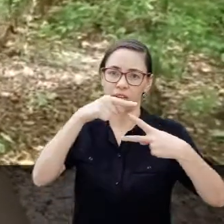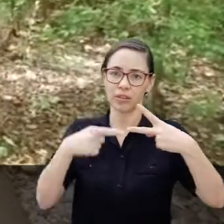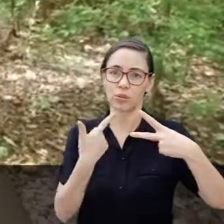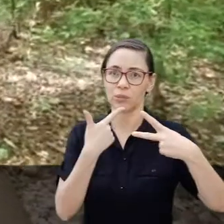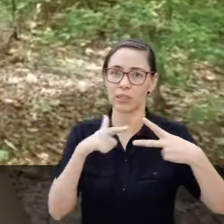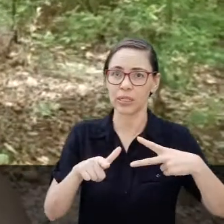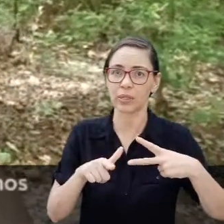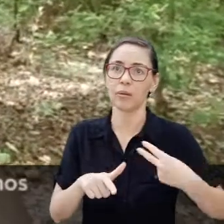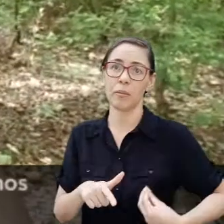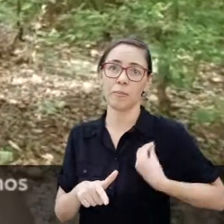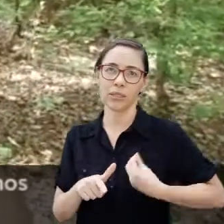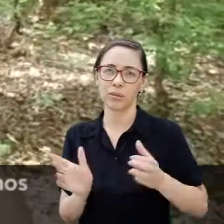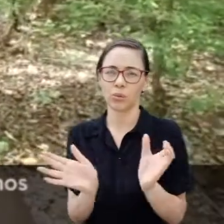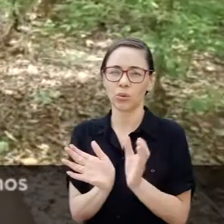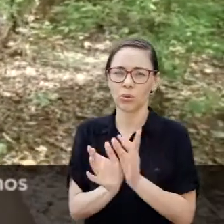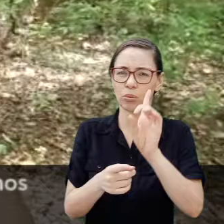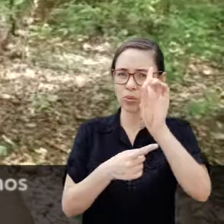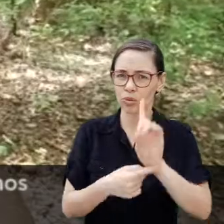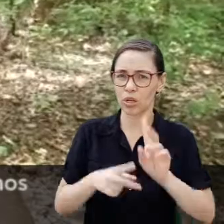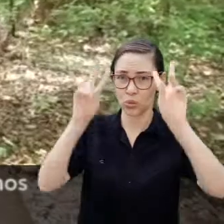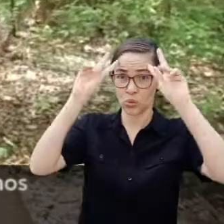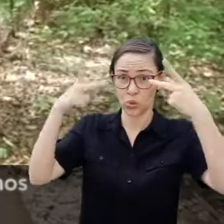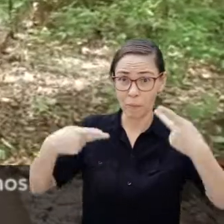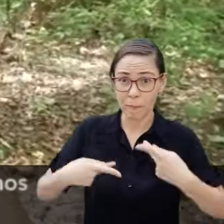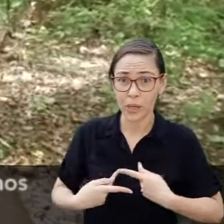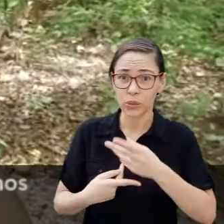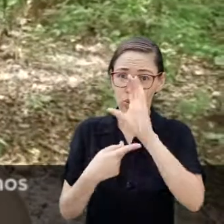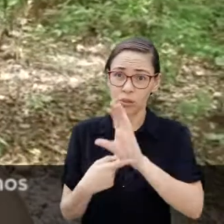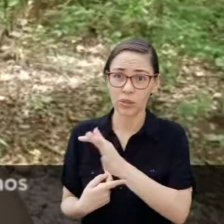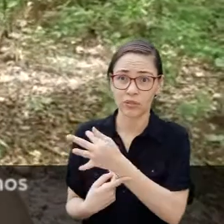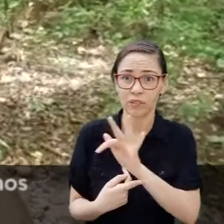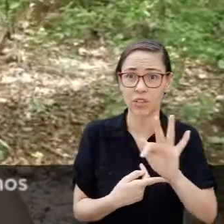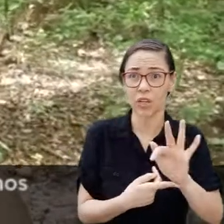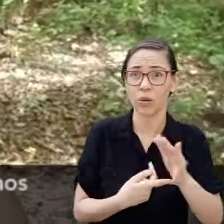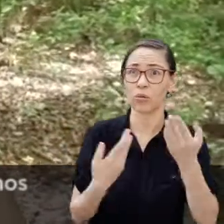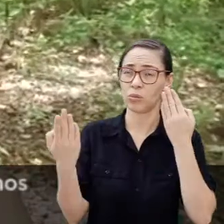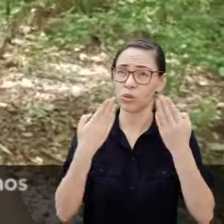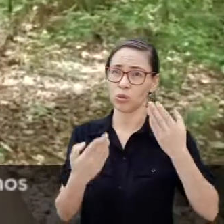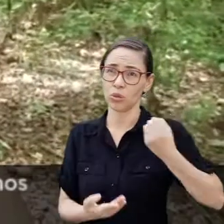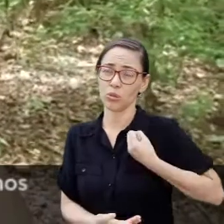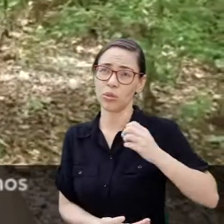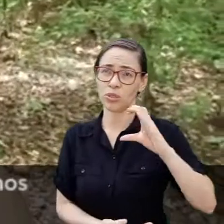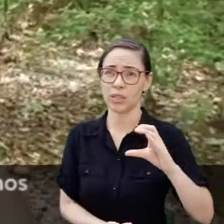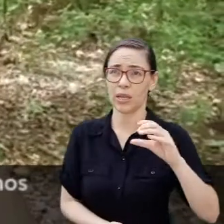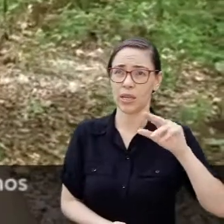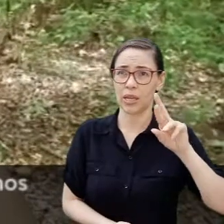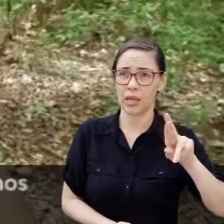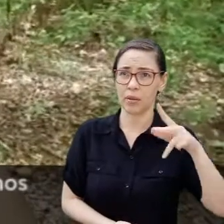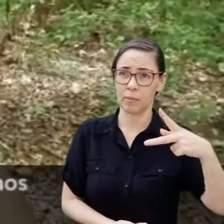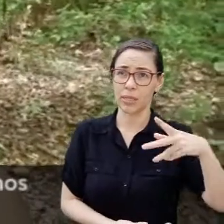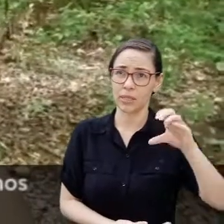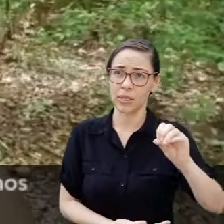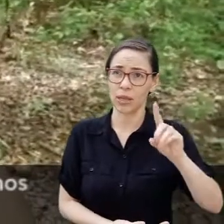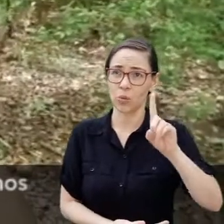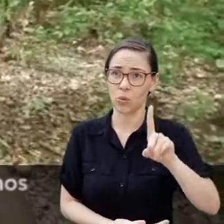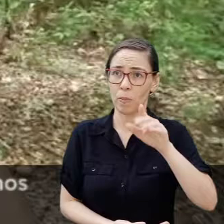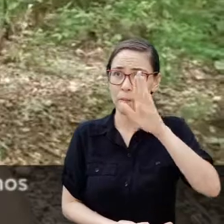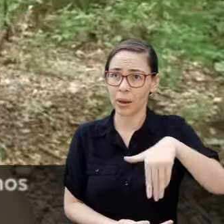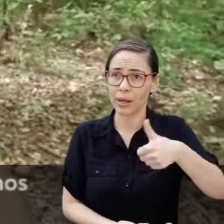indígena Xerente, integrante da Comissão de Direitos Humanos, CDH/CFP, inscrita pelo